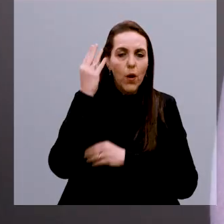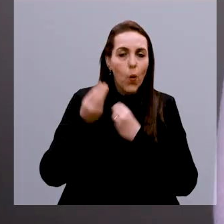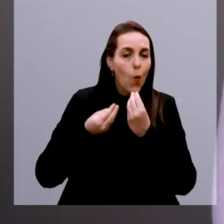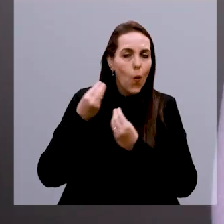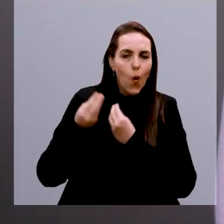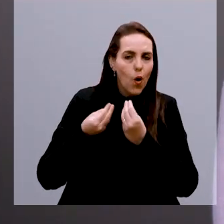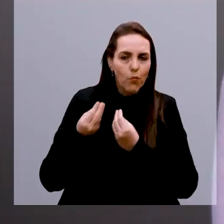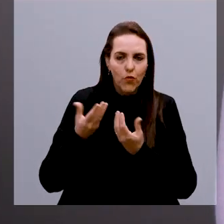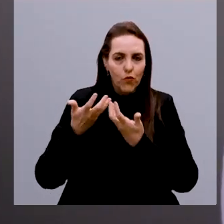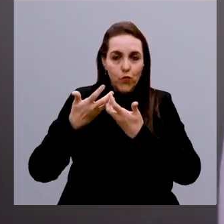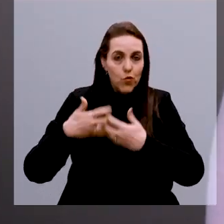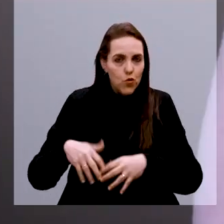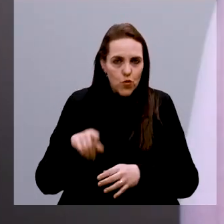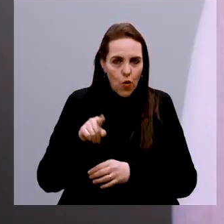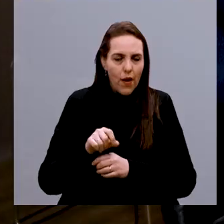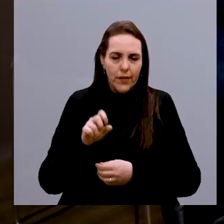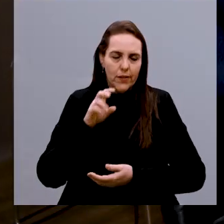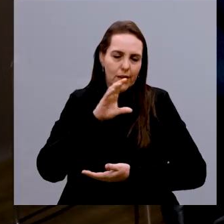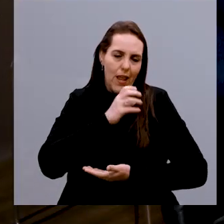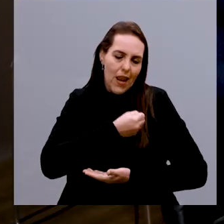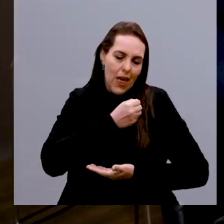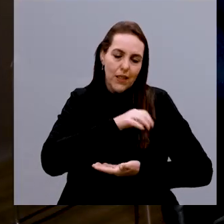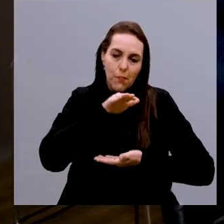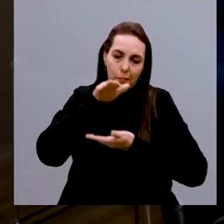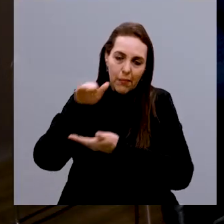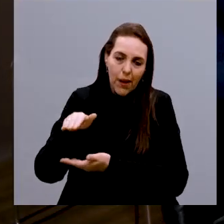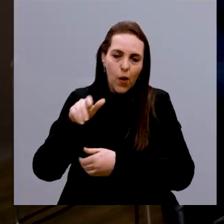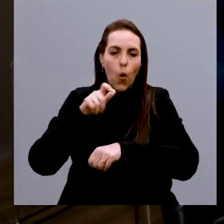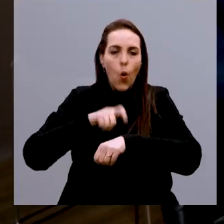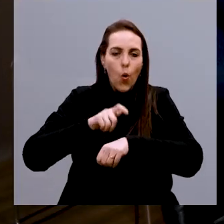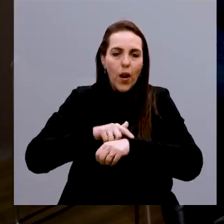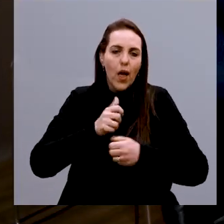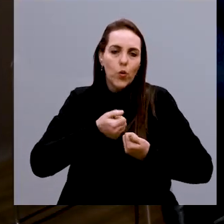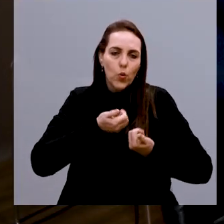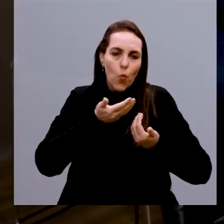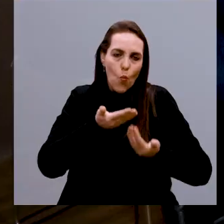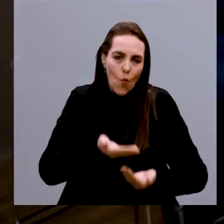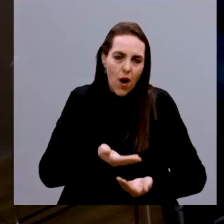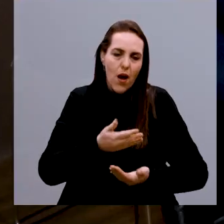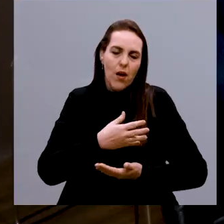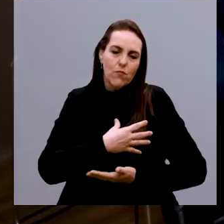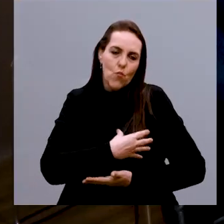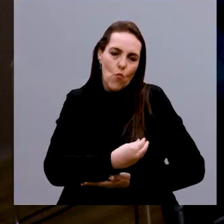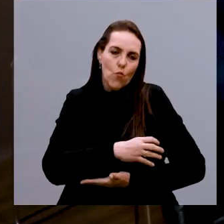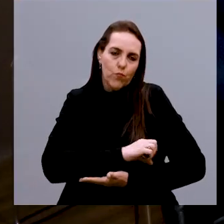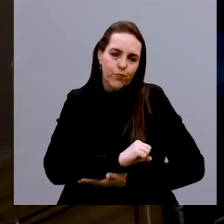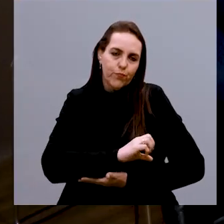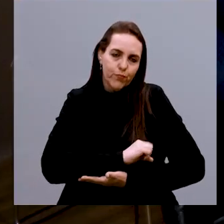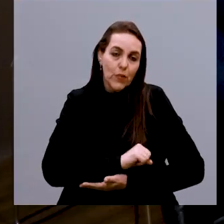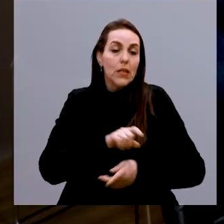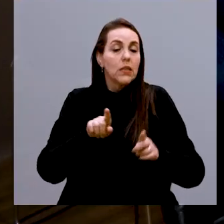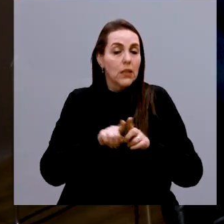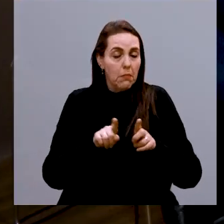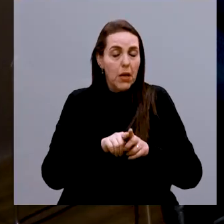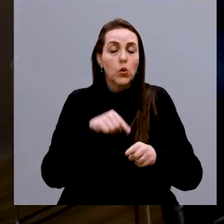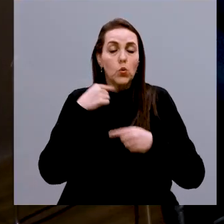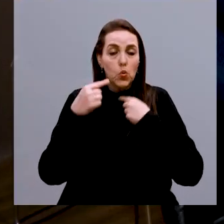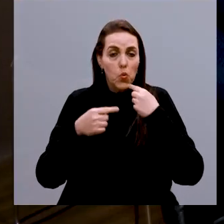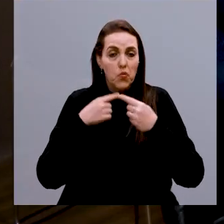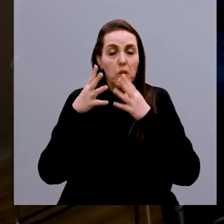queriam muito saber como estava funcionando o banco de leite, os horários de doação, né, tudo isso. Então, a gente conseguiu sanar